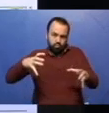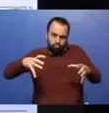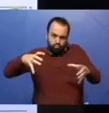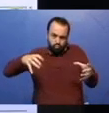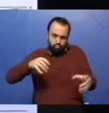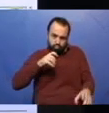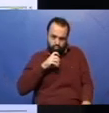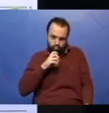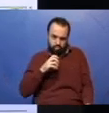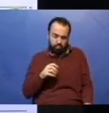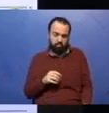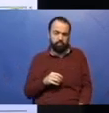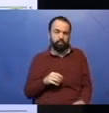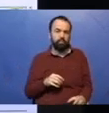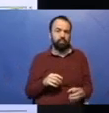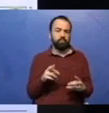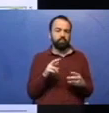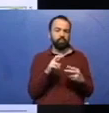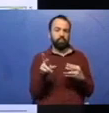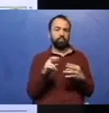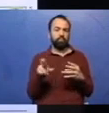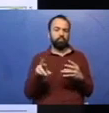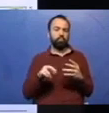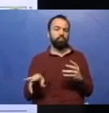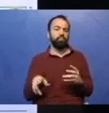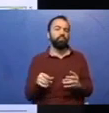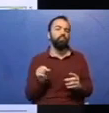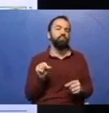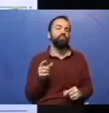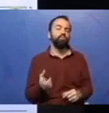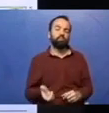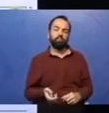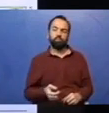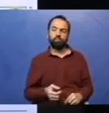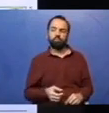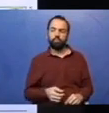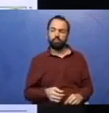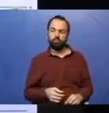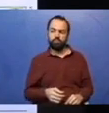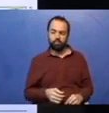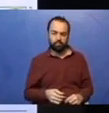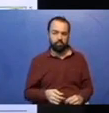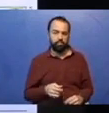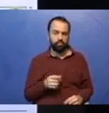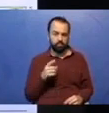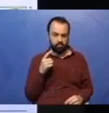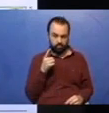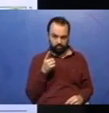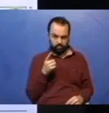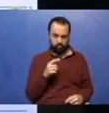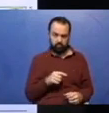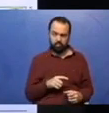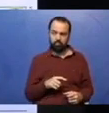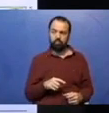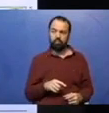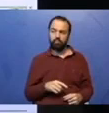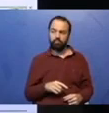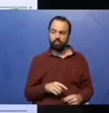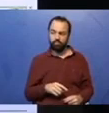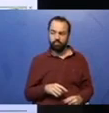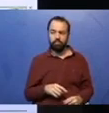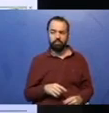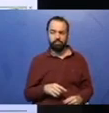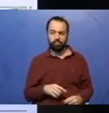E em qual estado físico a água da geleira está? Você sabe? Ah, sabe porque você